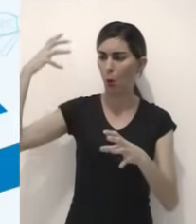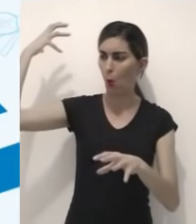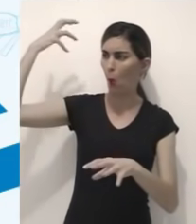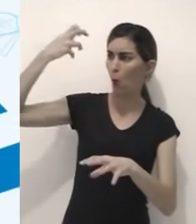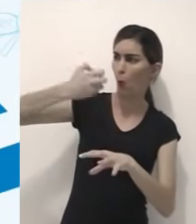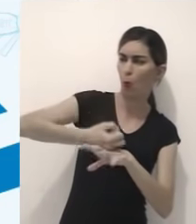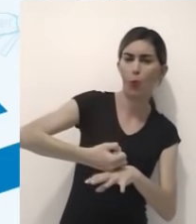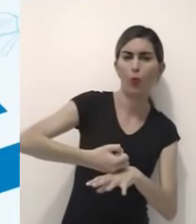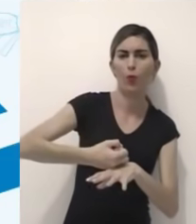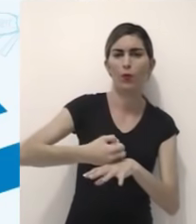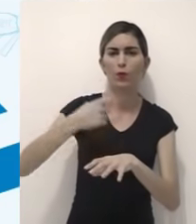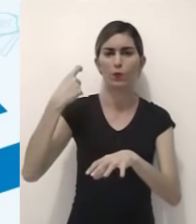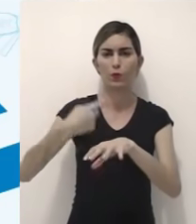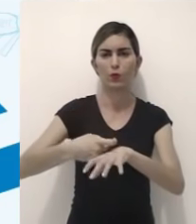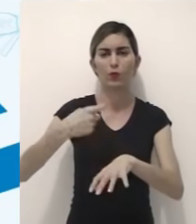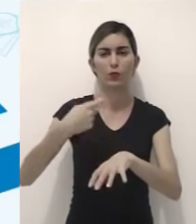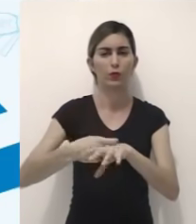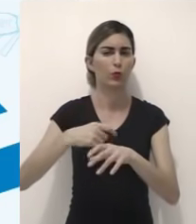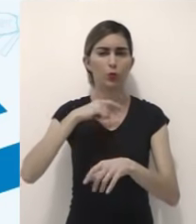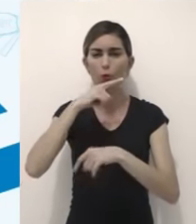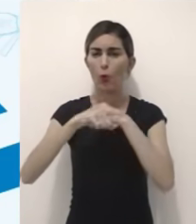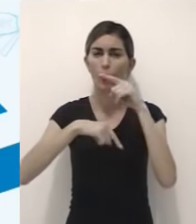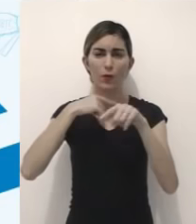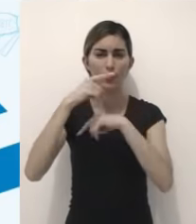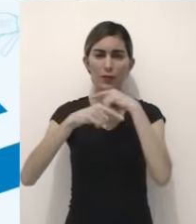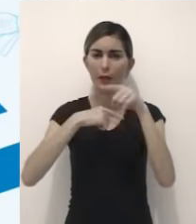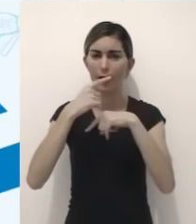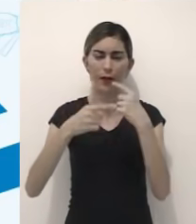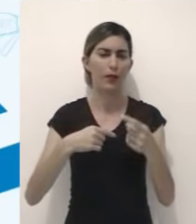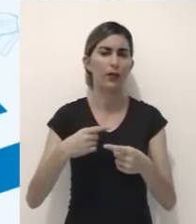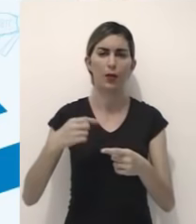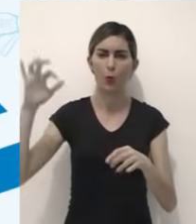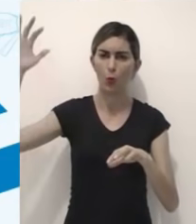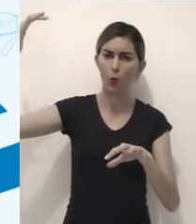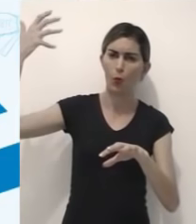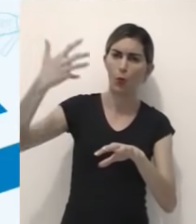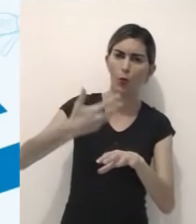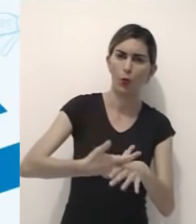bem espessa, bem grossa, quando um meteoro